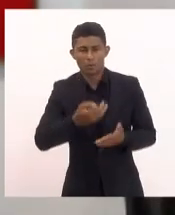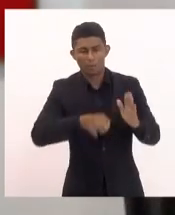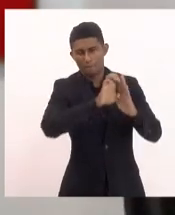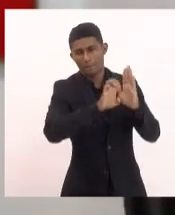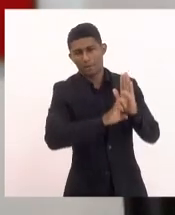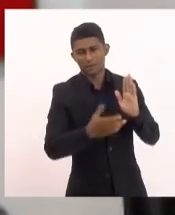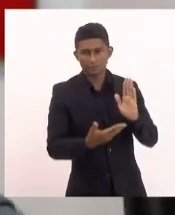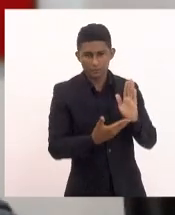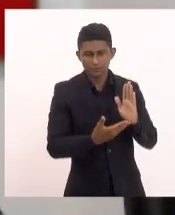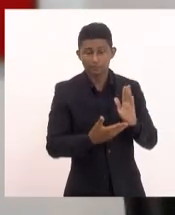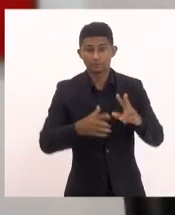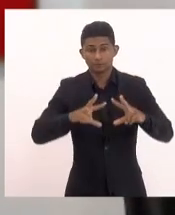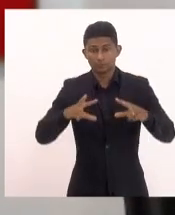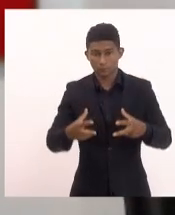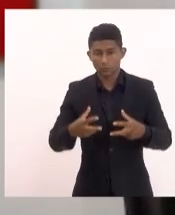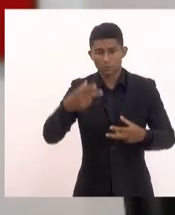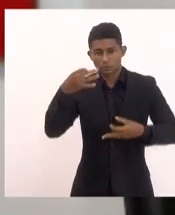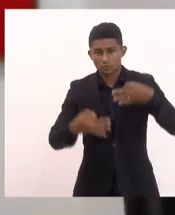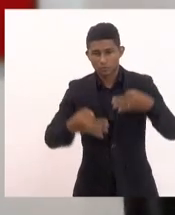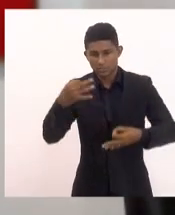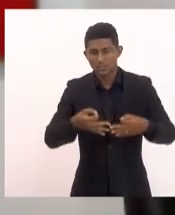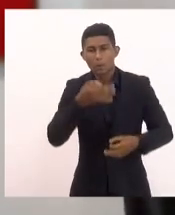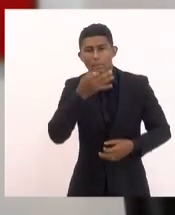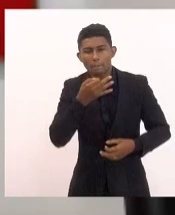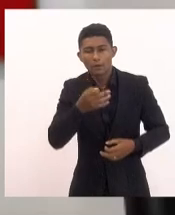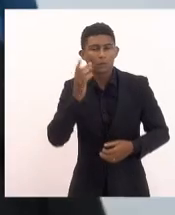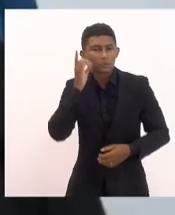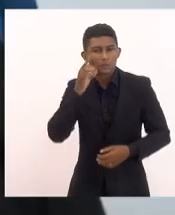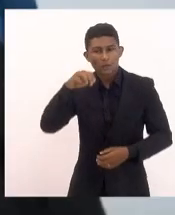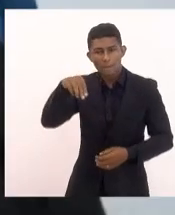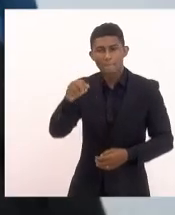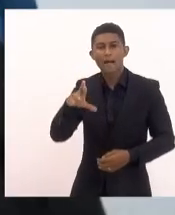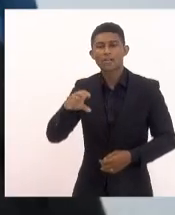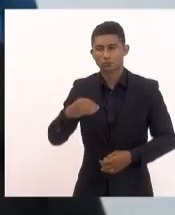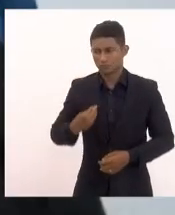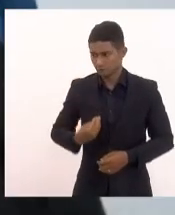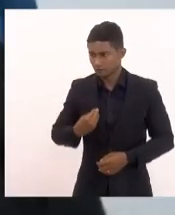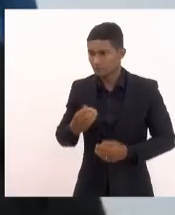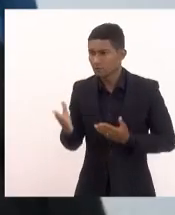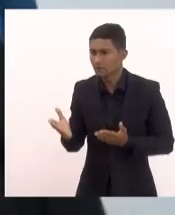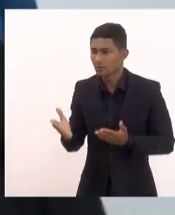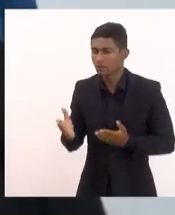Para emitir parecer pela Comissão de Constituição e Justiça, deputado Márcio Pacheco.